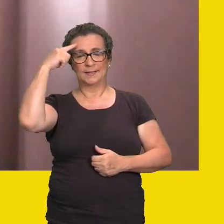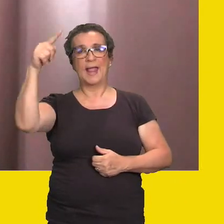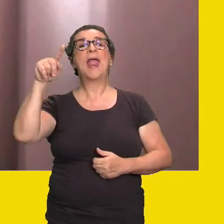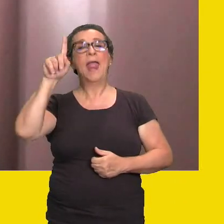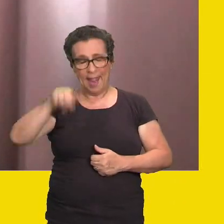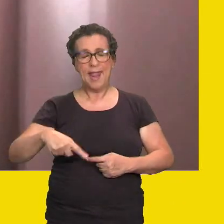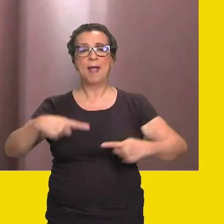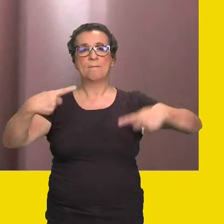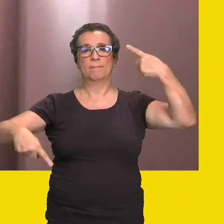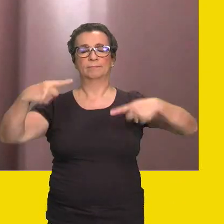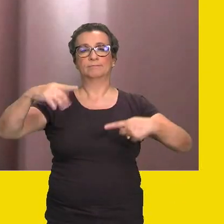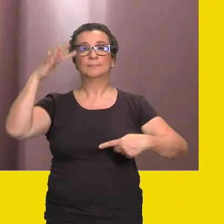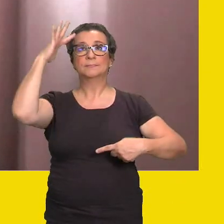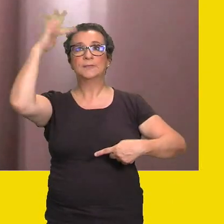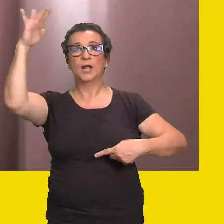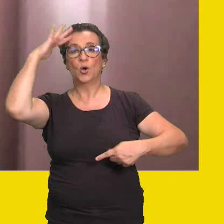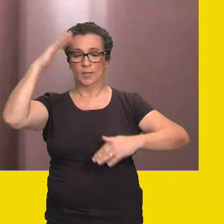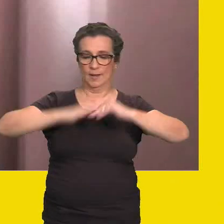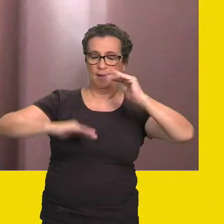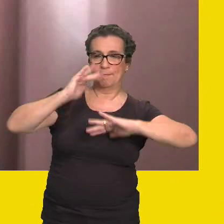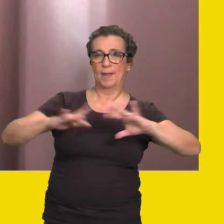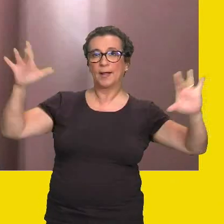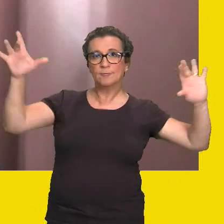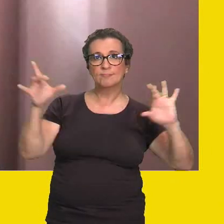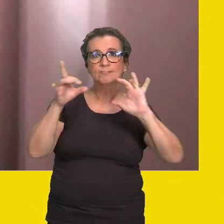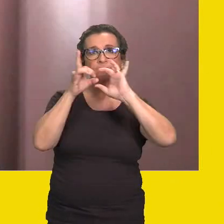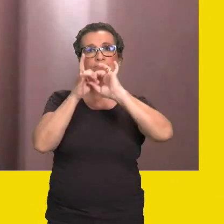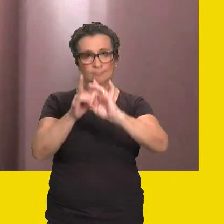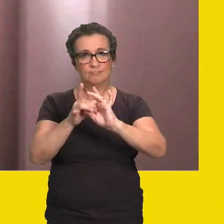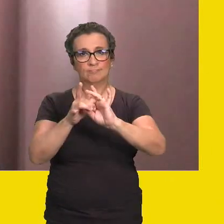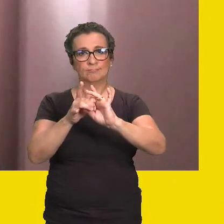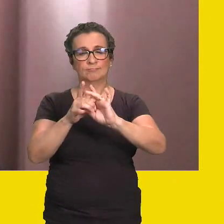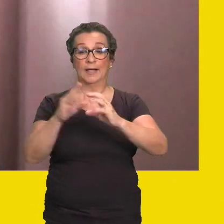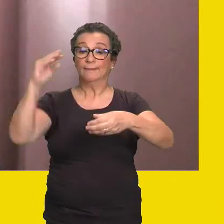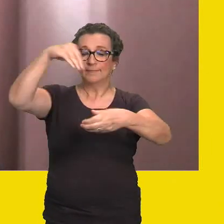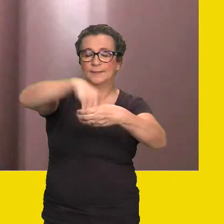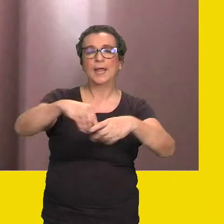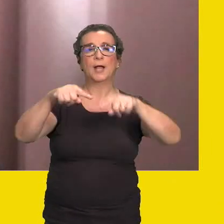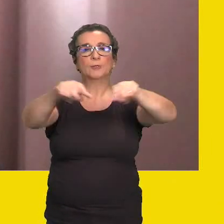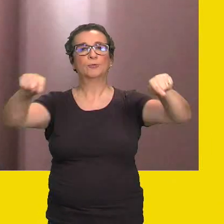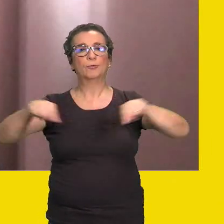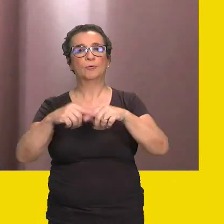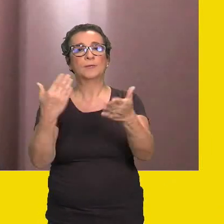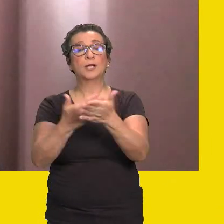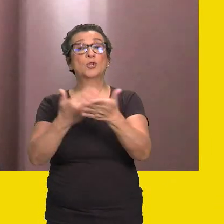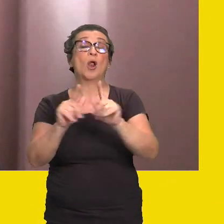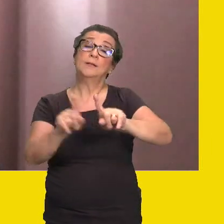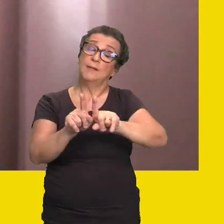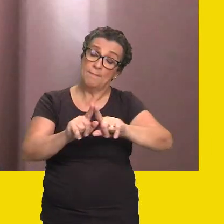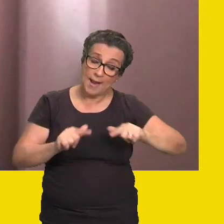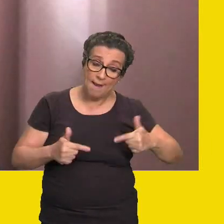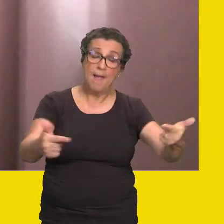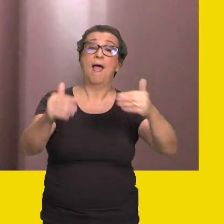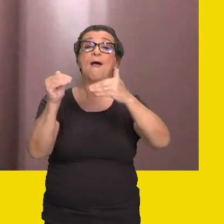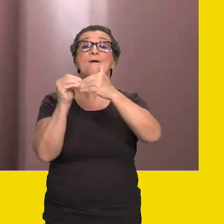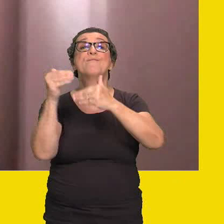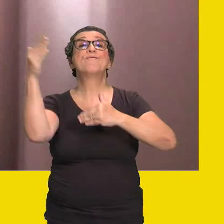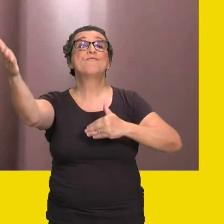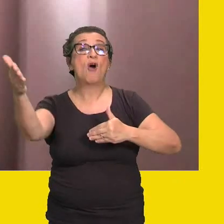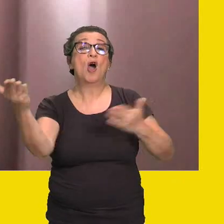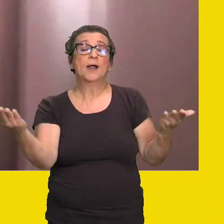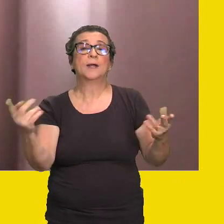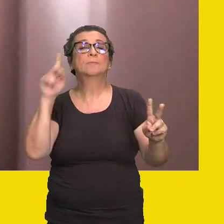a teoria e a prática do que fazer na educação, no espaço escolar e nas ações que acontecem fora desse espaço,